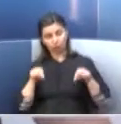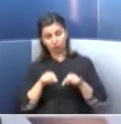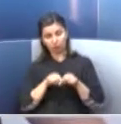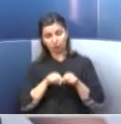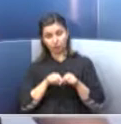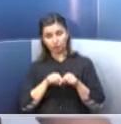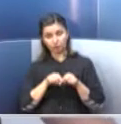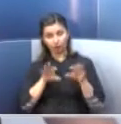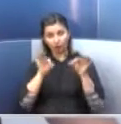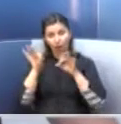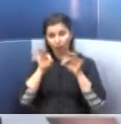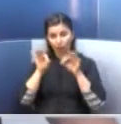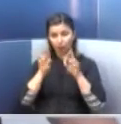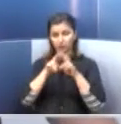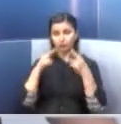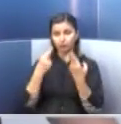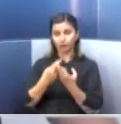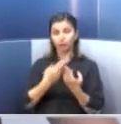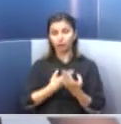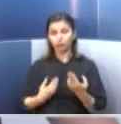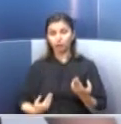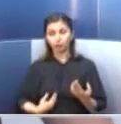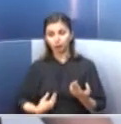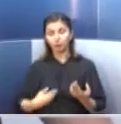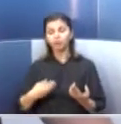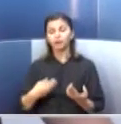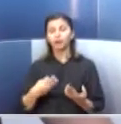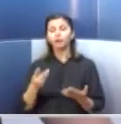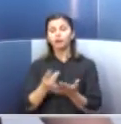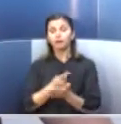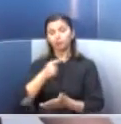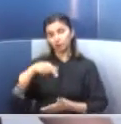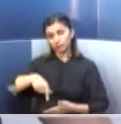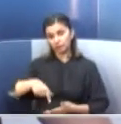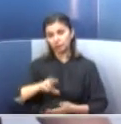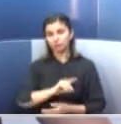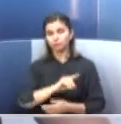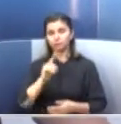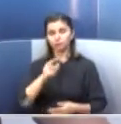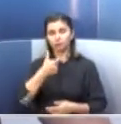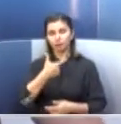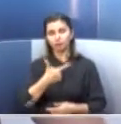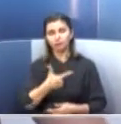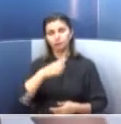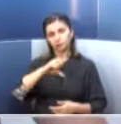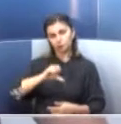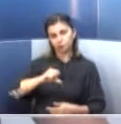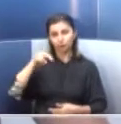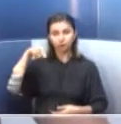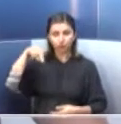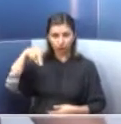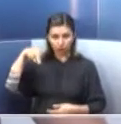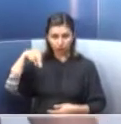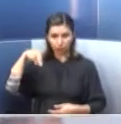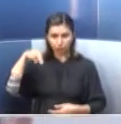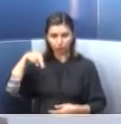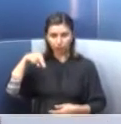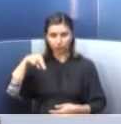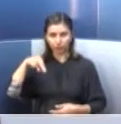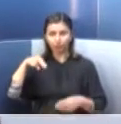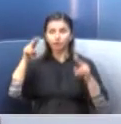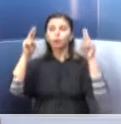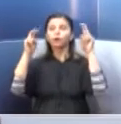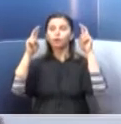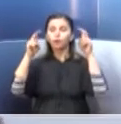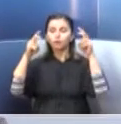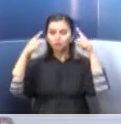organizando uma audiência que vai acontecer aqui na Câmara Municipal, dia 29/11, para tratar especificamente do assunto